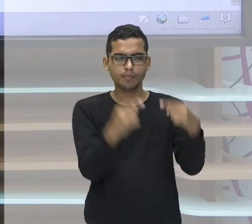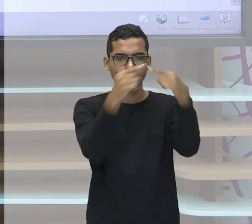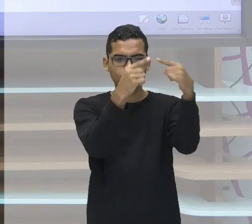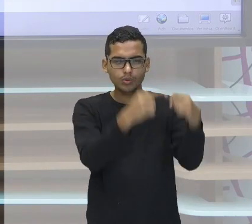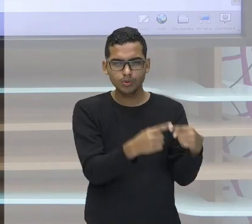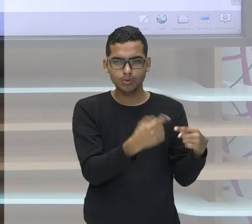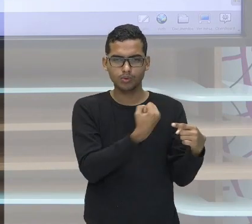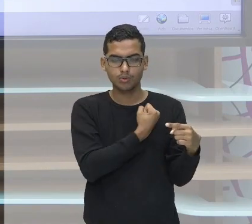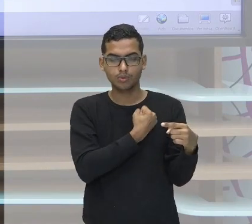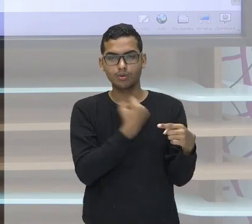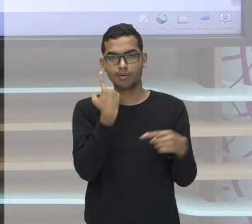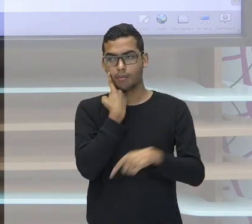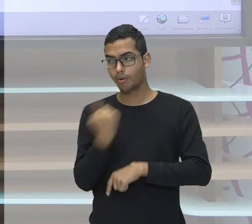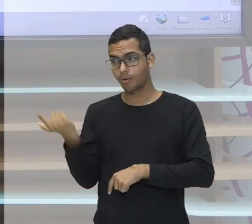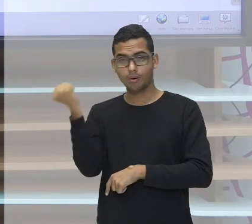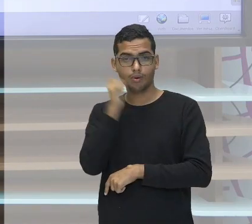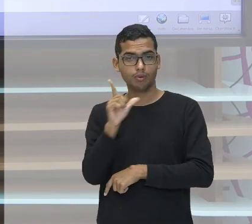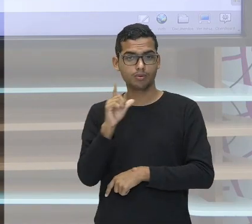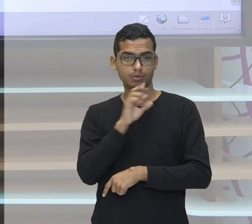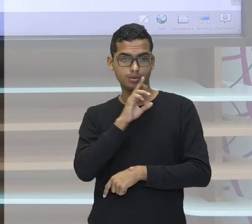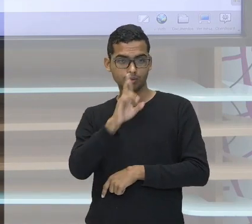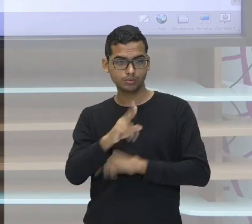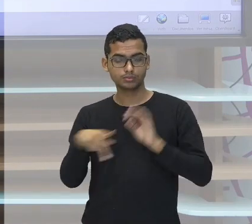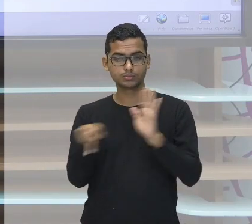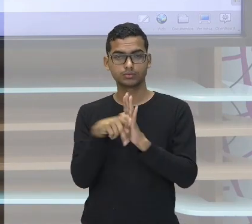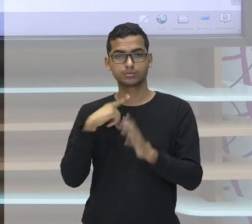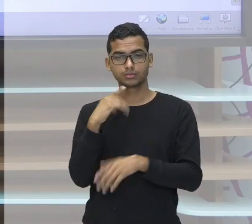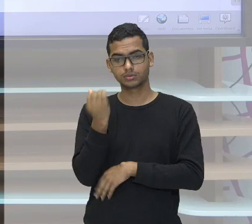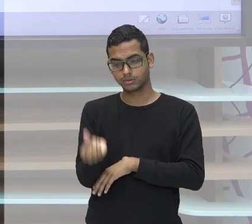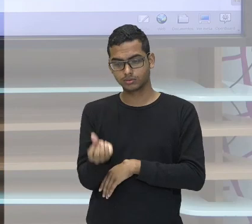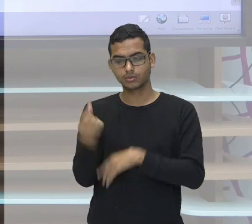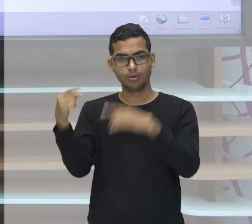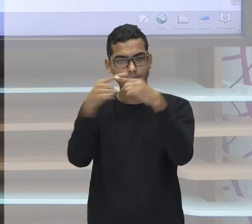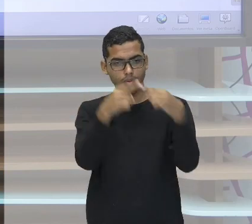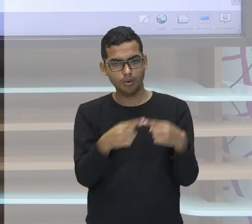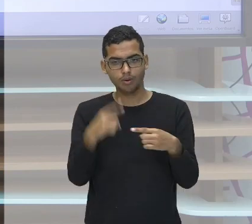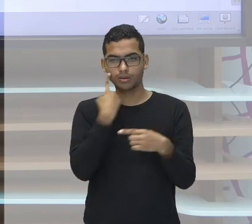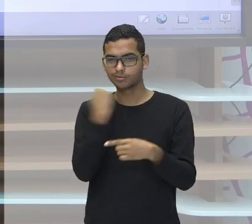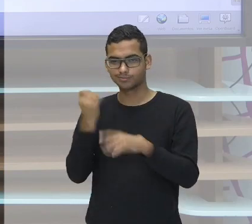4, a gente pode obter 6 combinações diferentes,